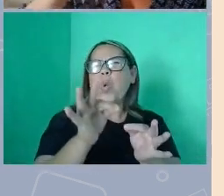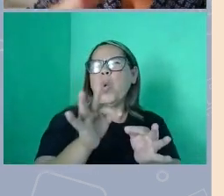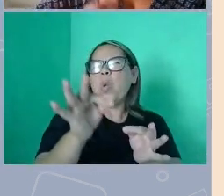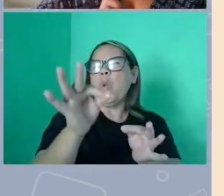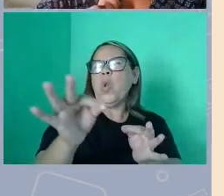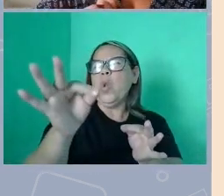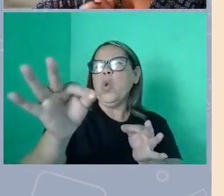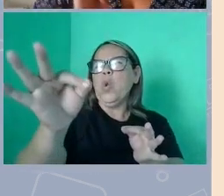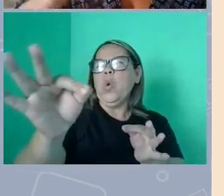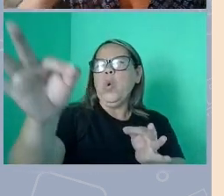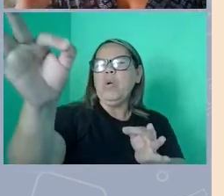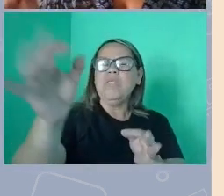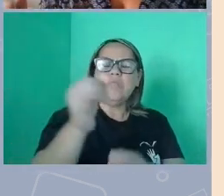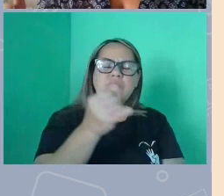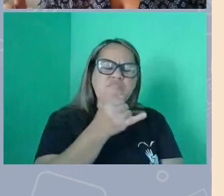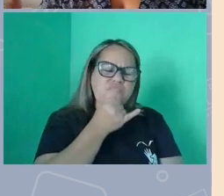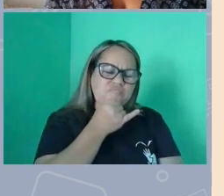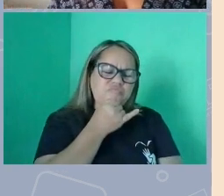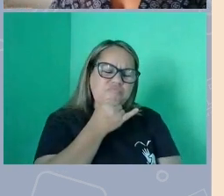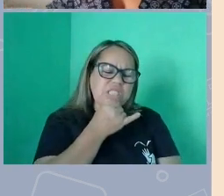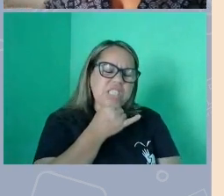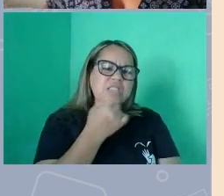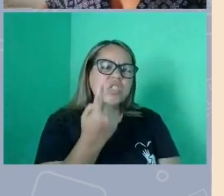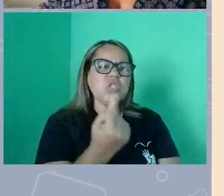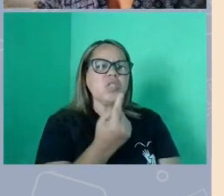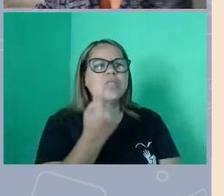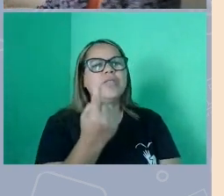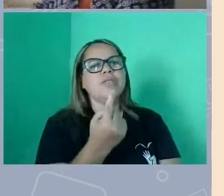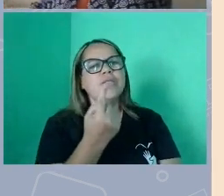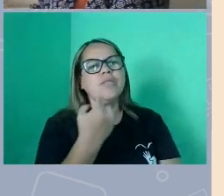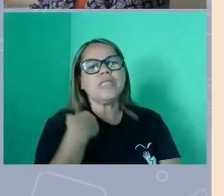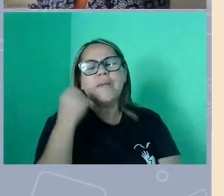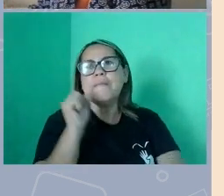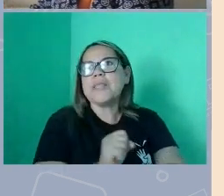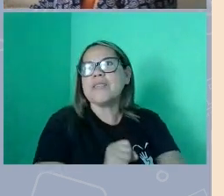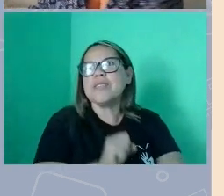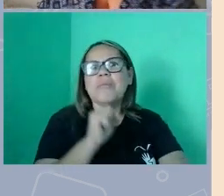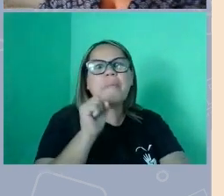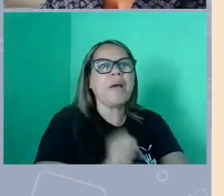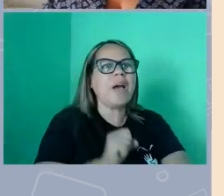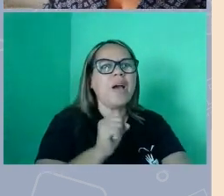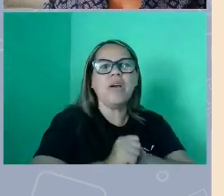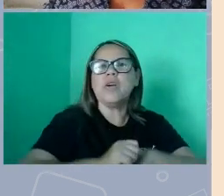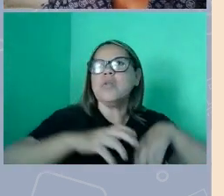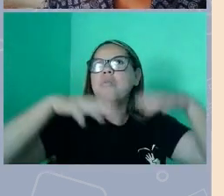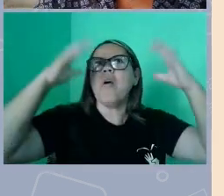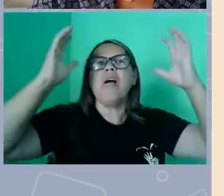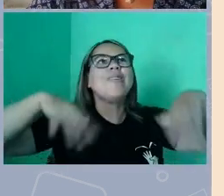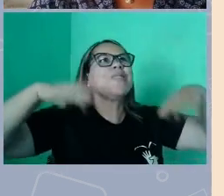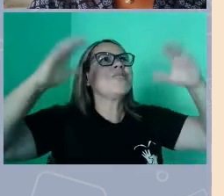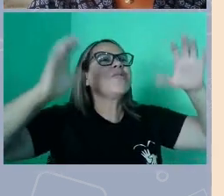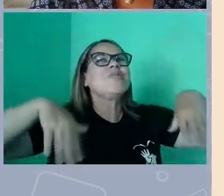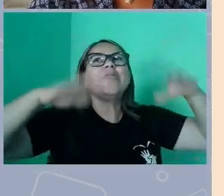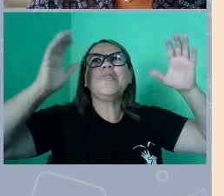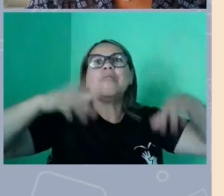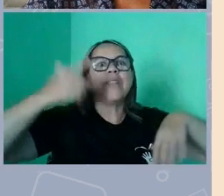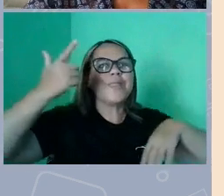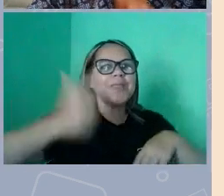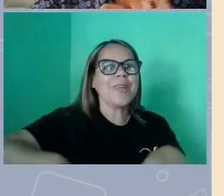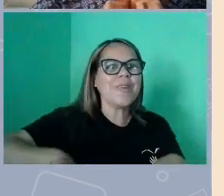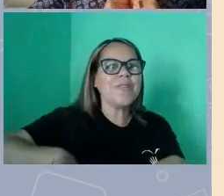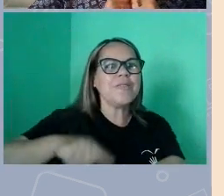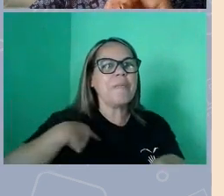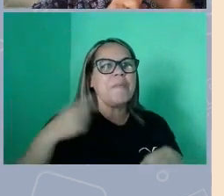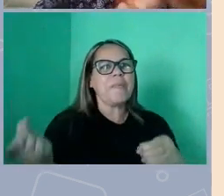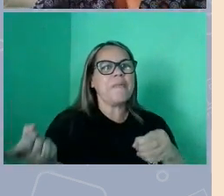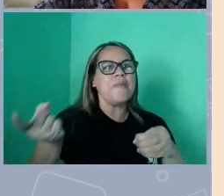numa triste solidão espero a chuva espero a chuva cair de novo para